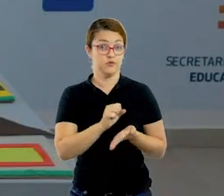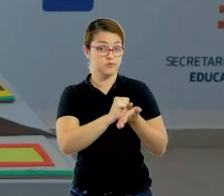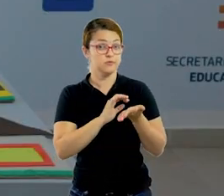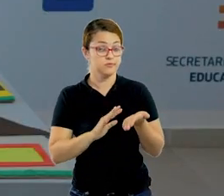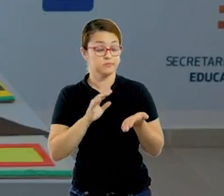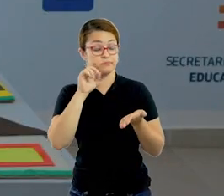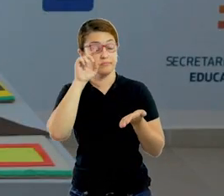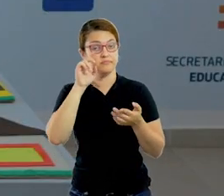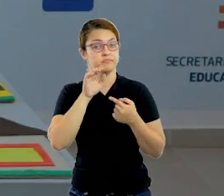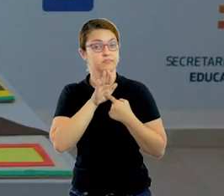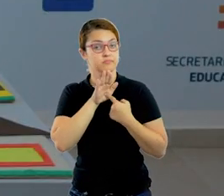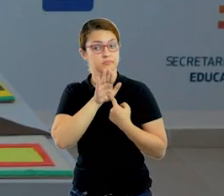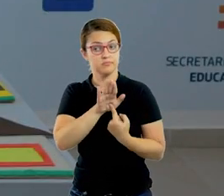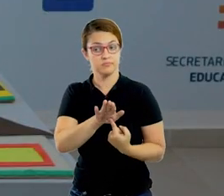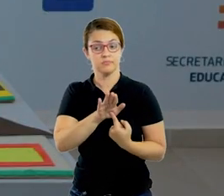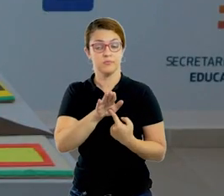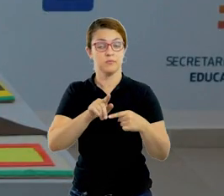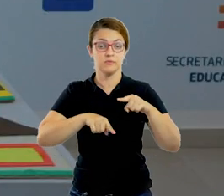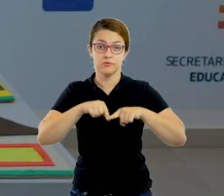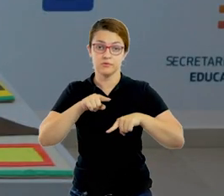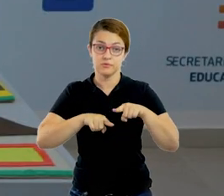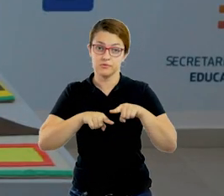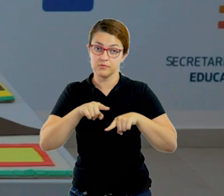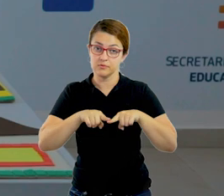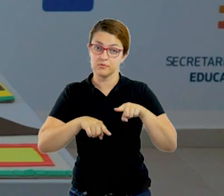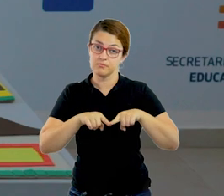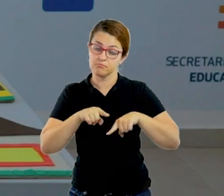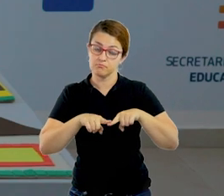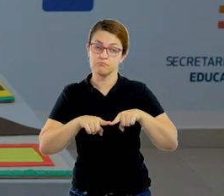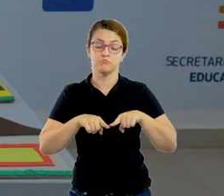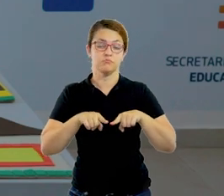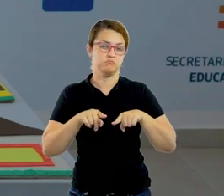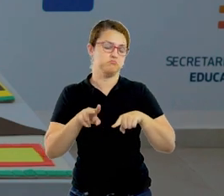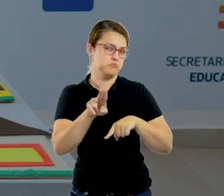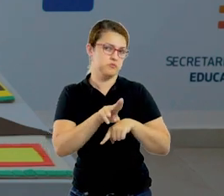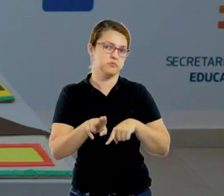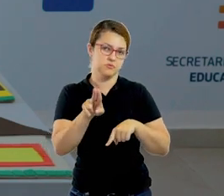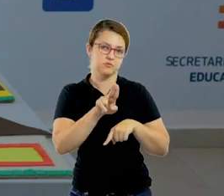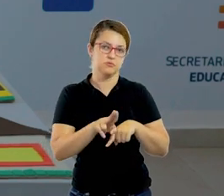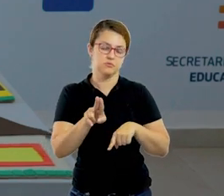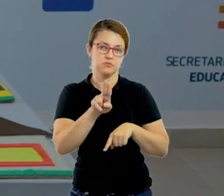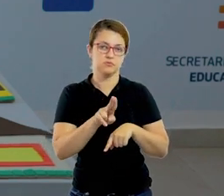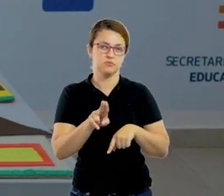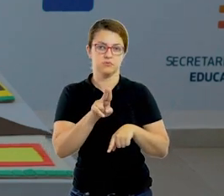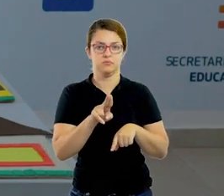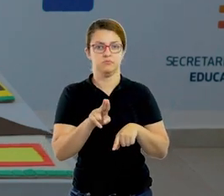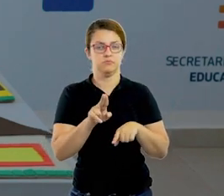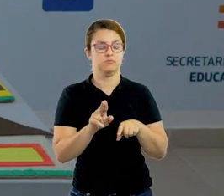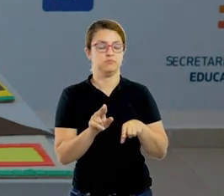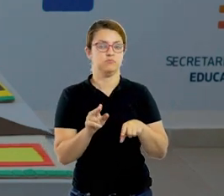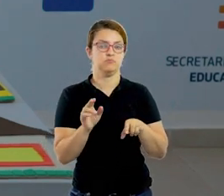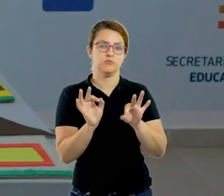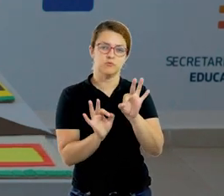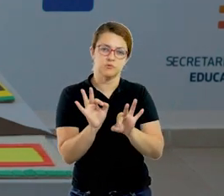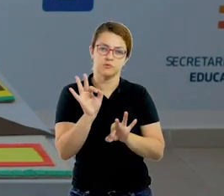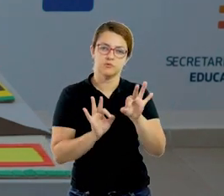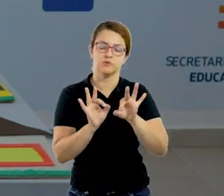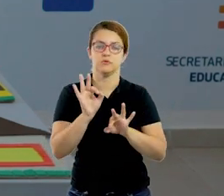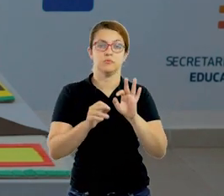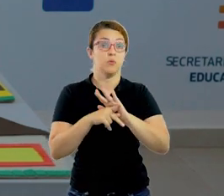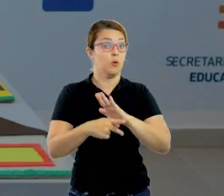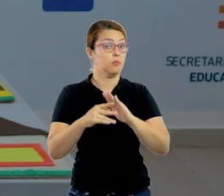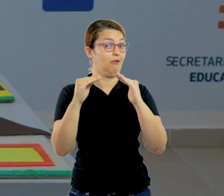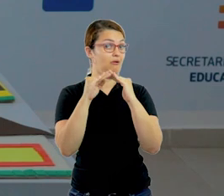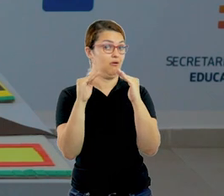vou apresentar para vocês os materiais, algumas possibilidades que nós podemos, né, na construção da nossa casa.